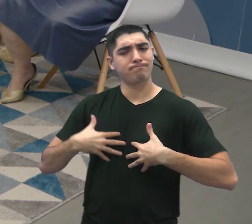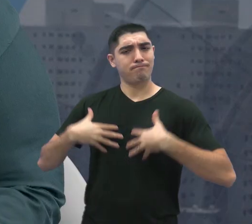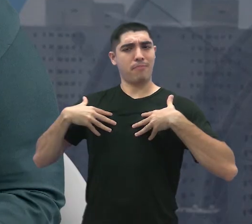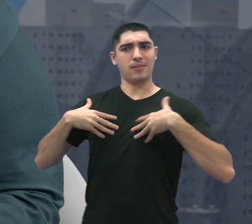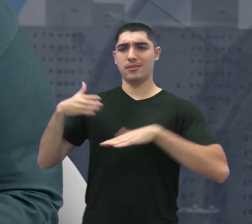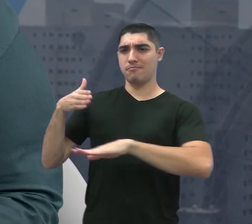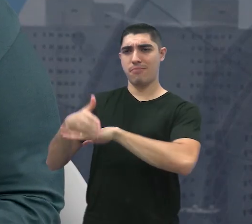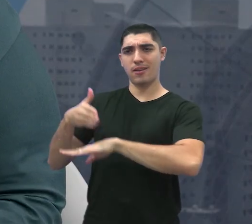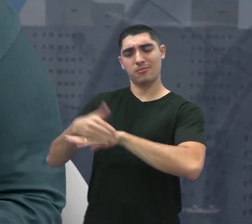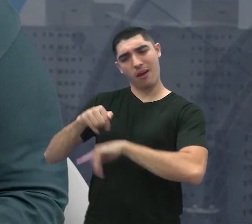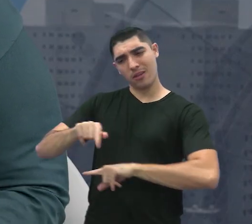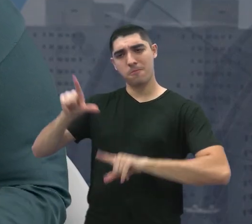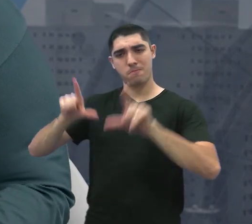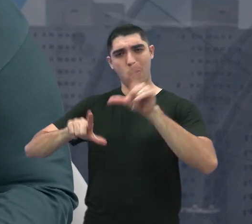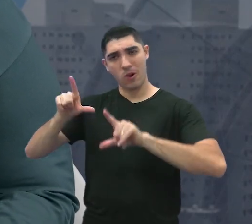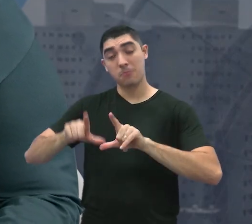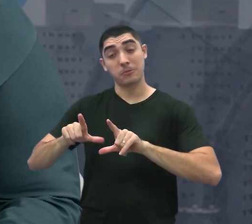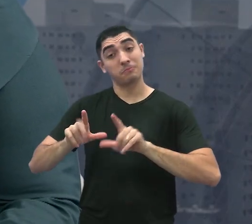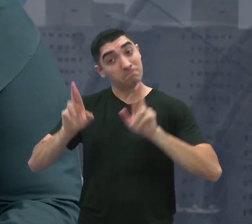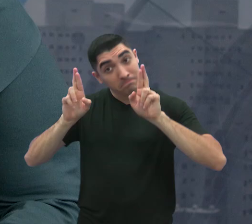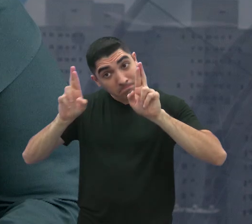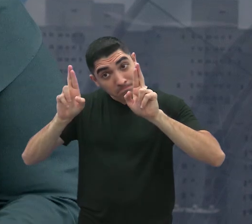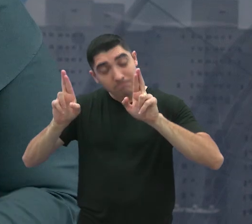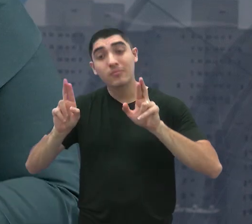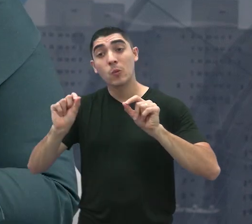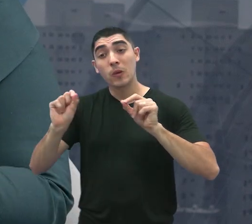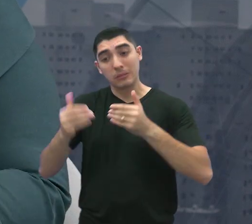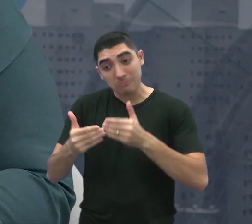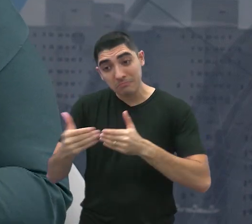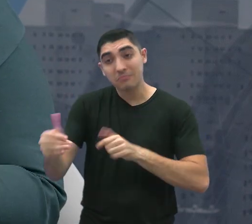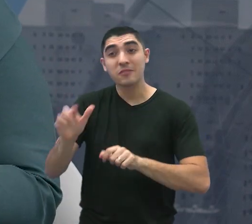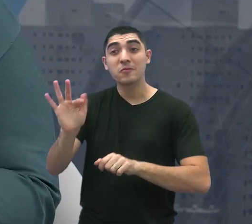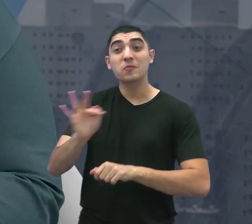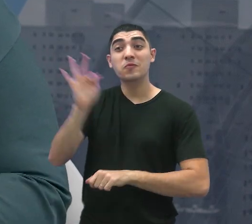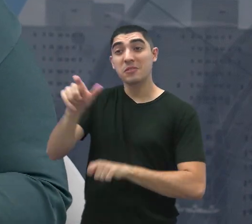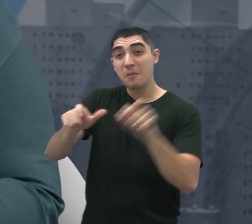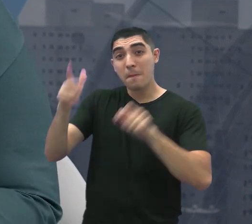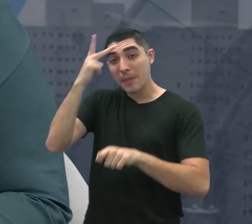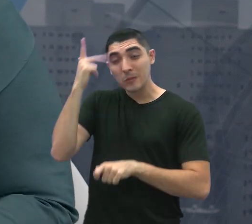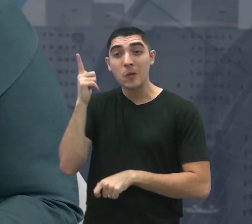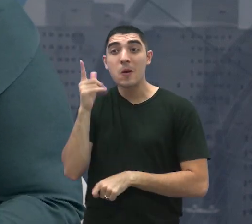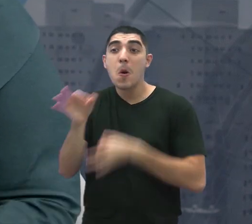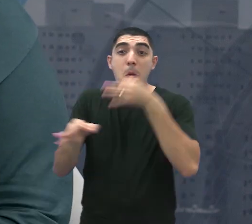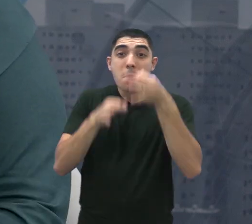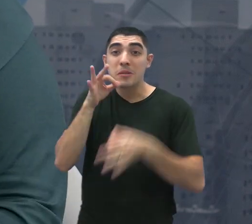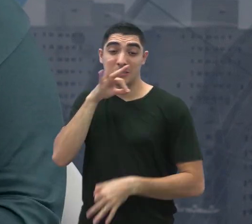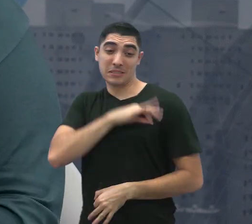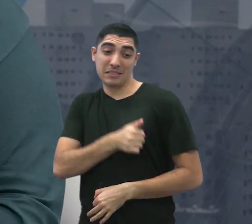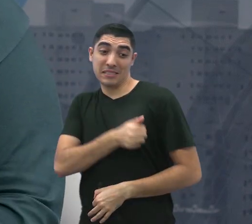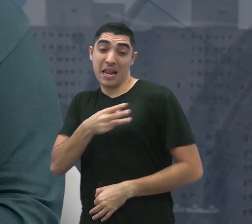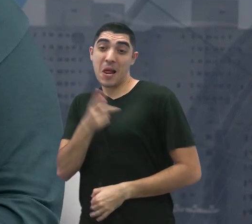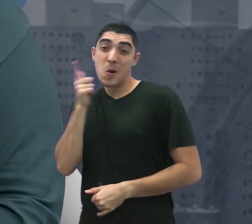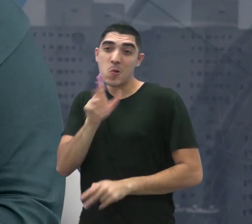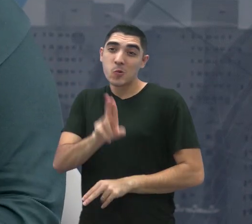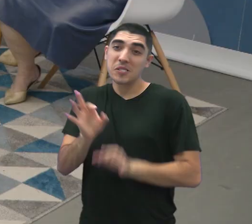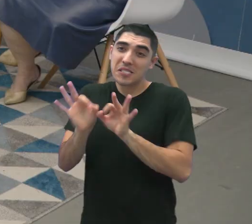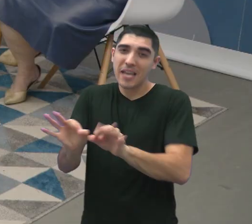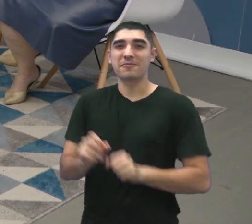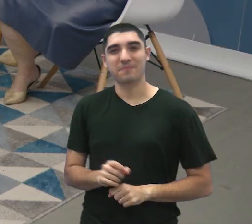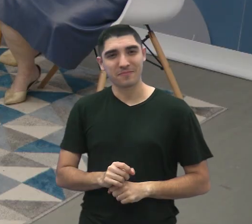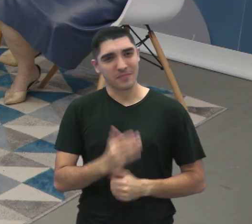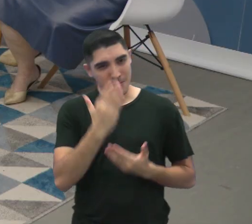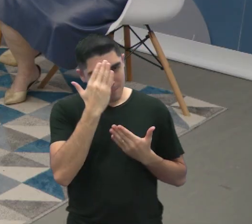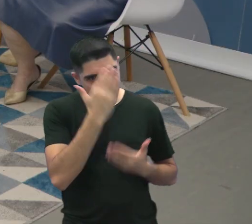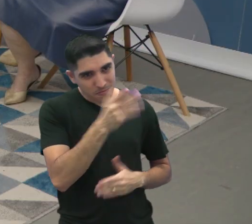uma honra estar aqui e eu espero aí que a gente tenha depois bons feedbacks do uso do 13º salário. Com certeza.